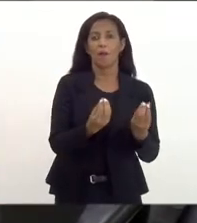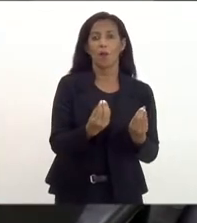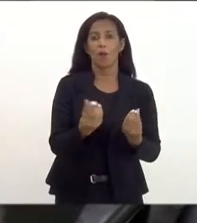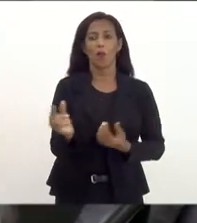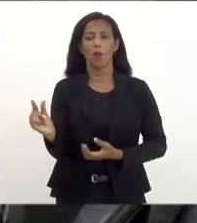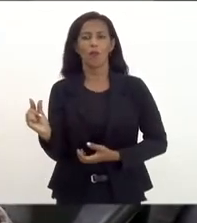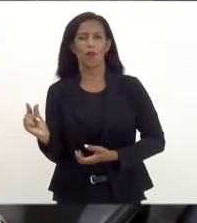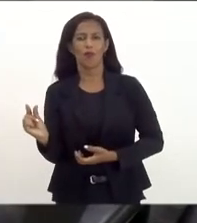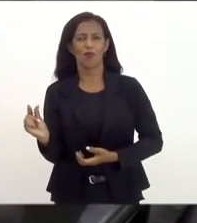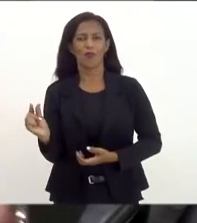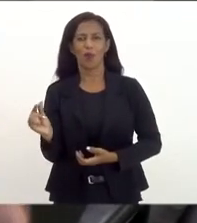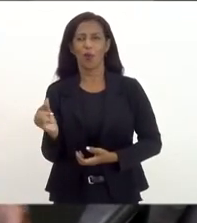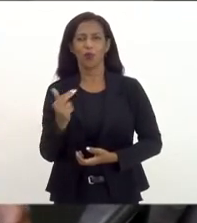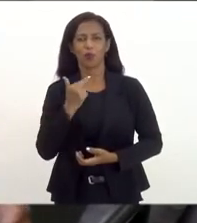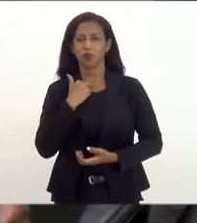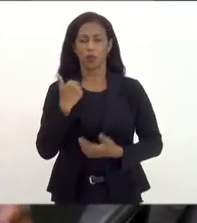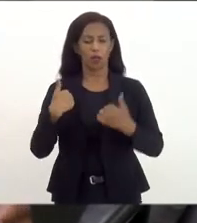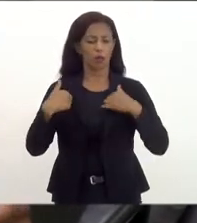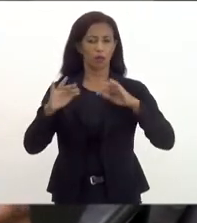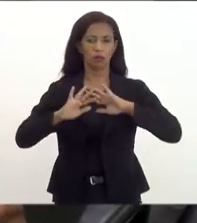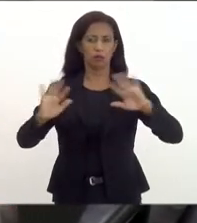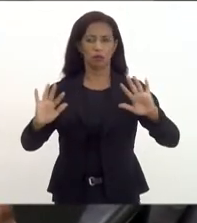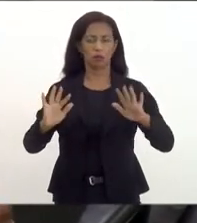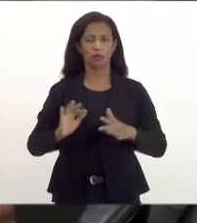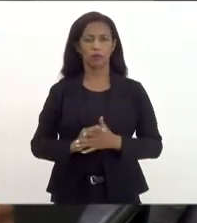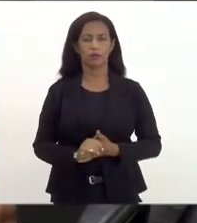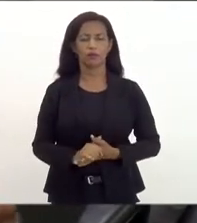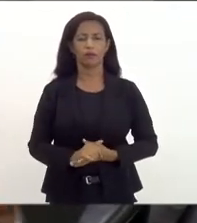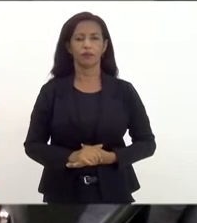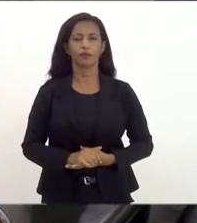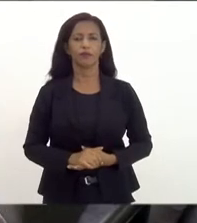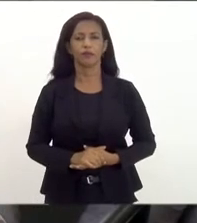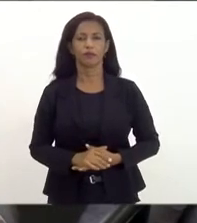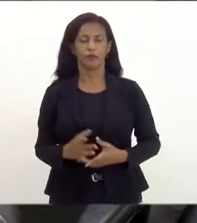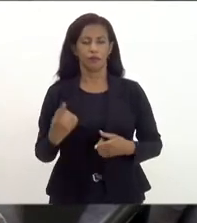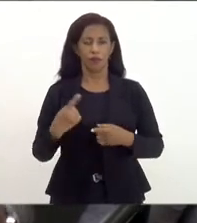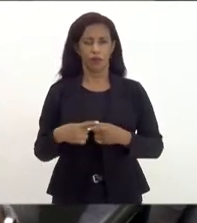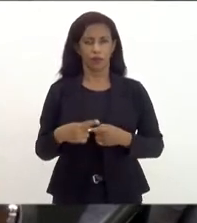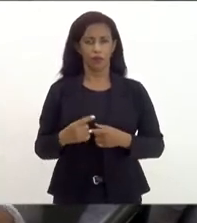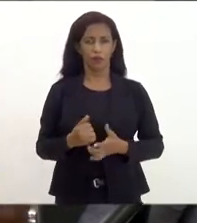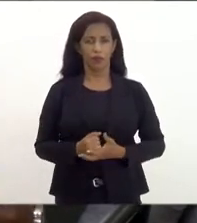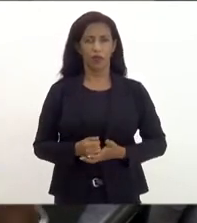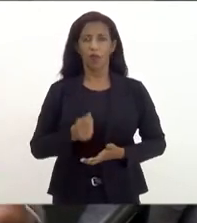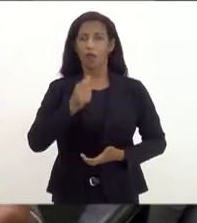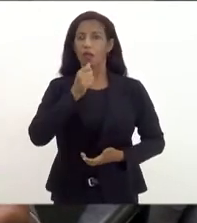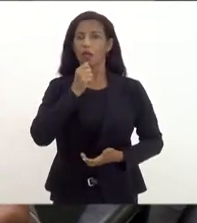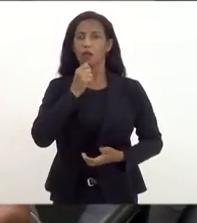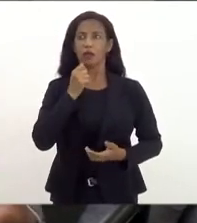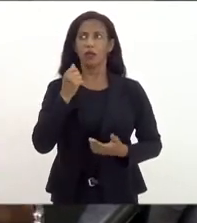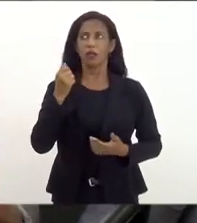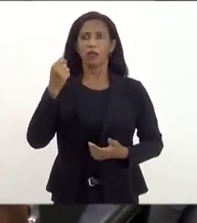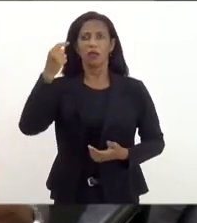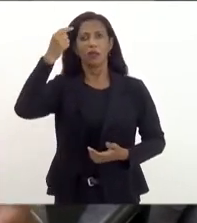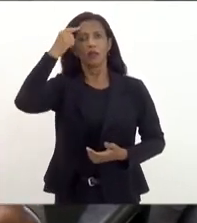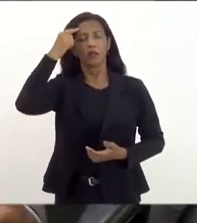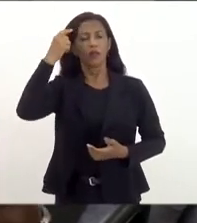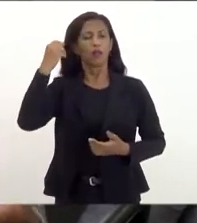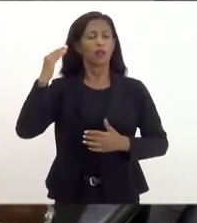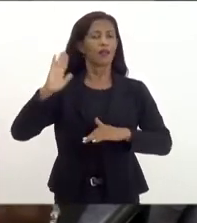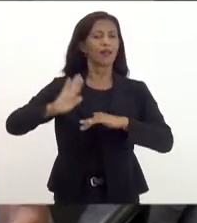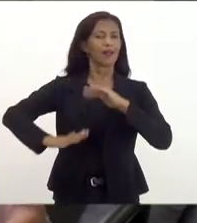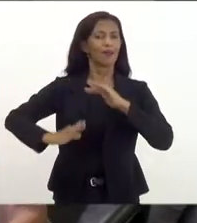não tem o repito e não Assumo isso porque porque eu não tenho noção da